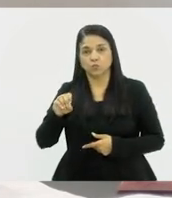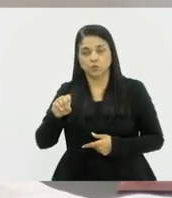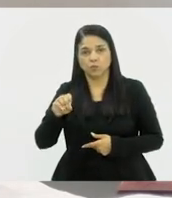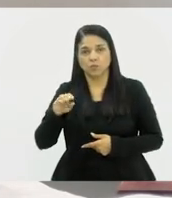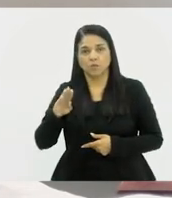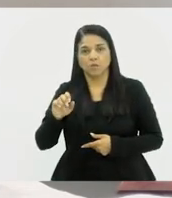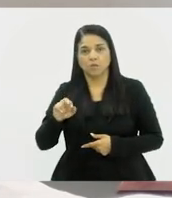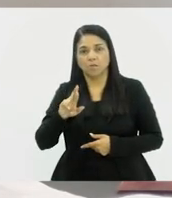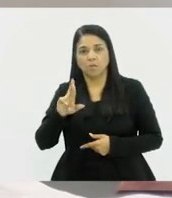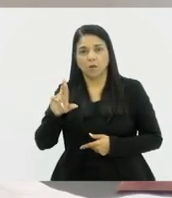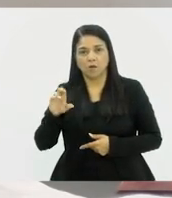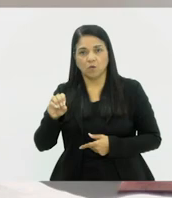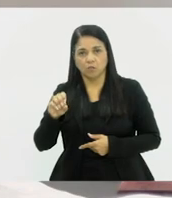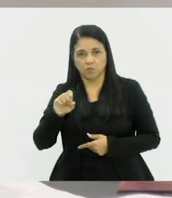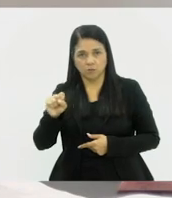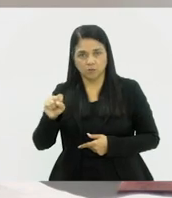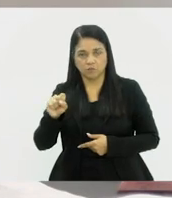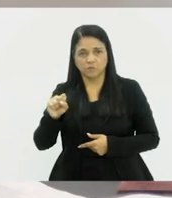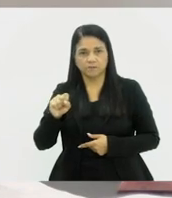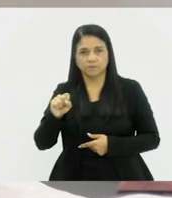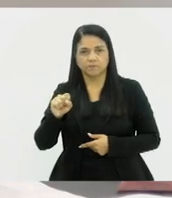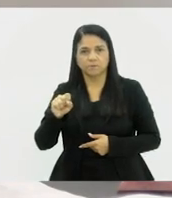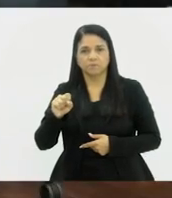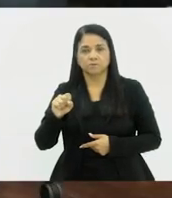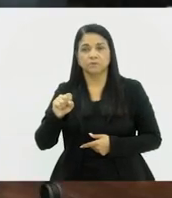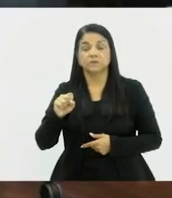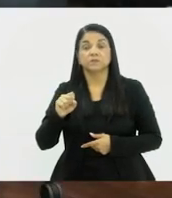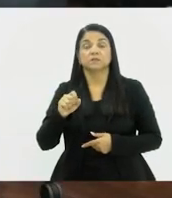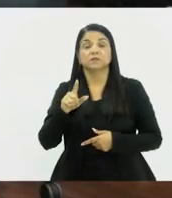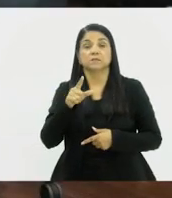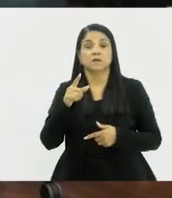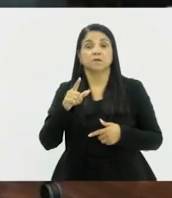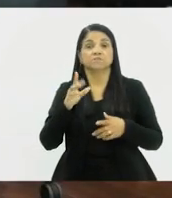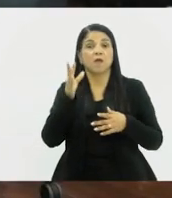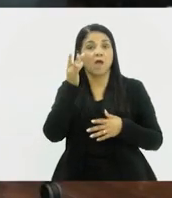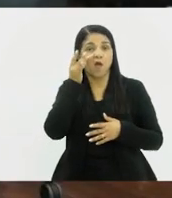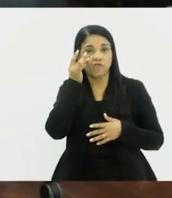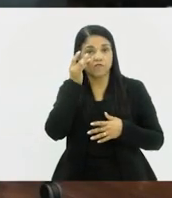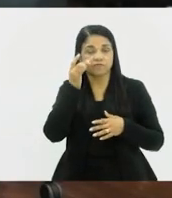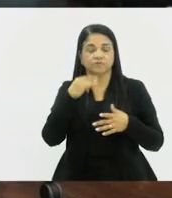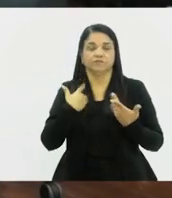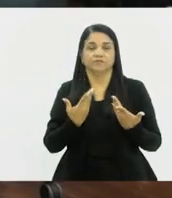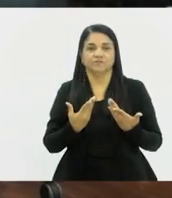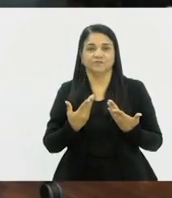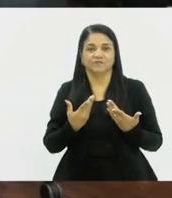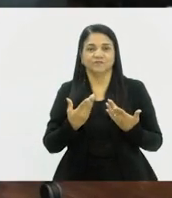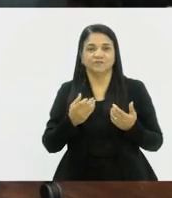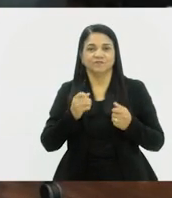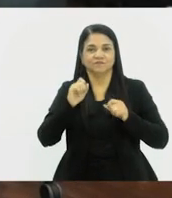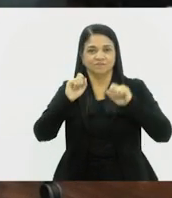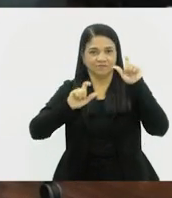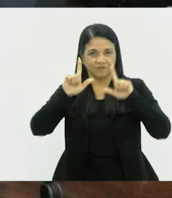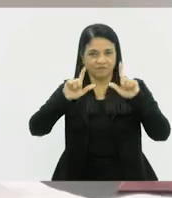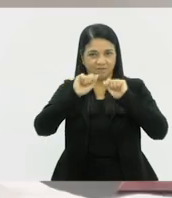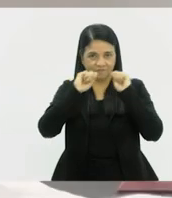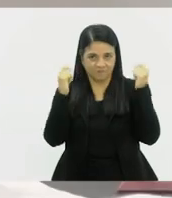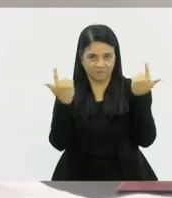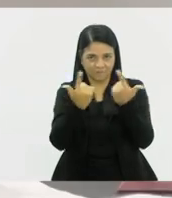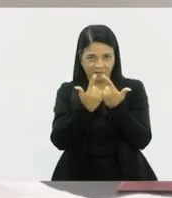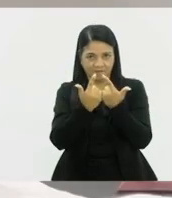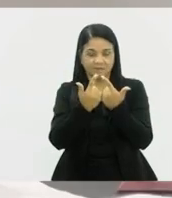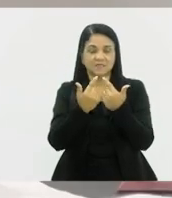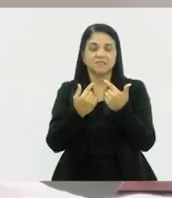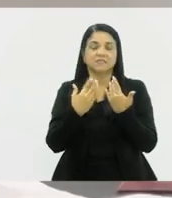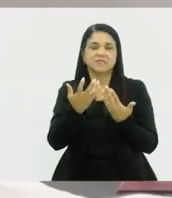isso tá sendo transmitido tá sendo trans isso tá sendo transmitido ao vivo Então quem quiser ajeitar o cabelinho